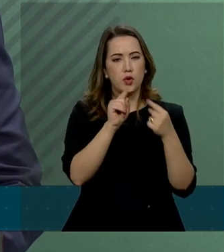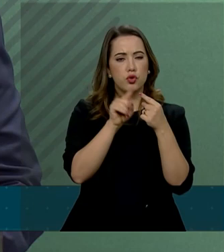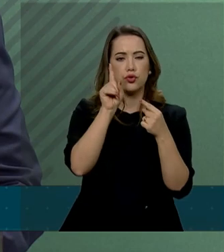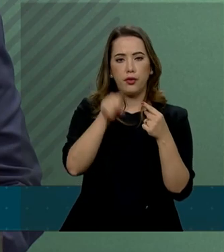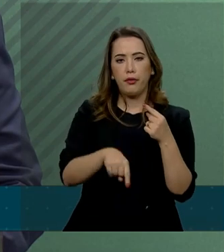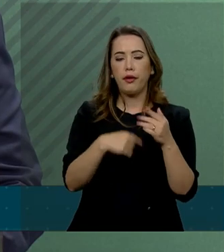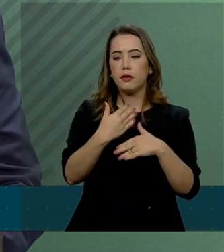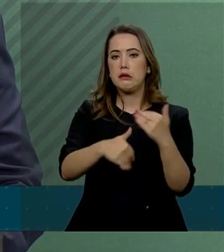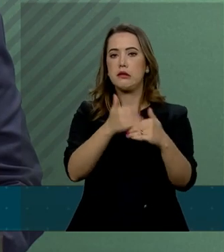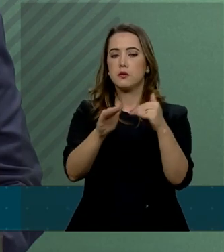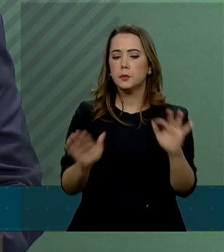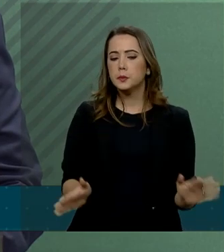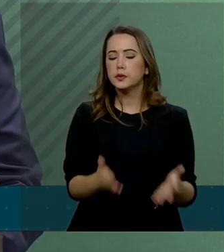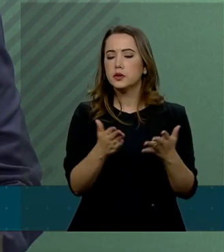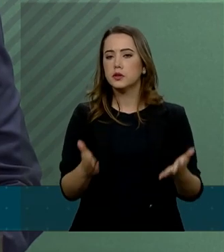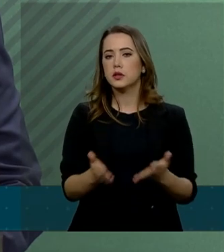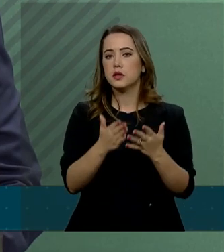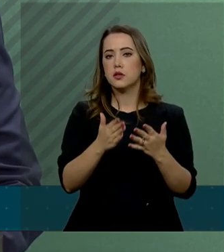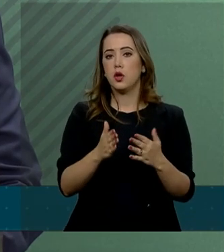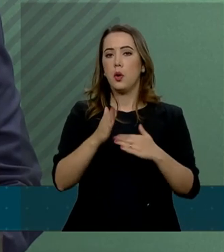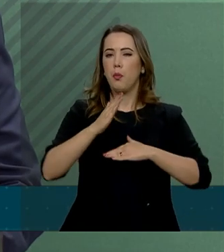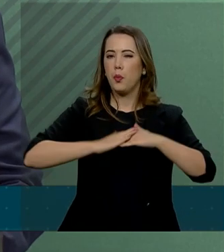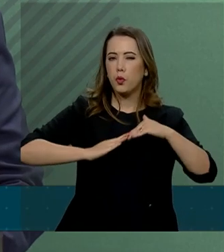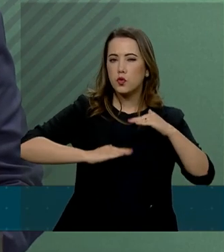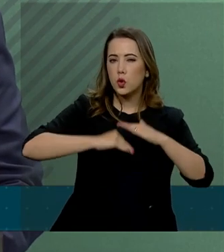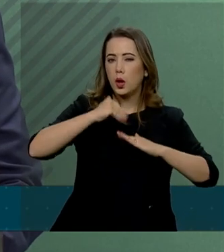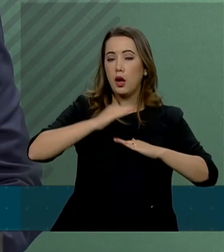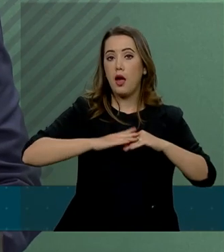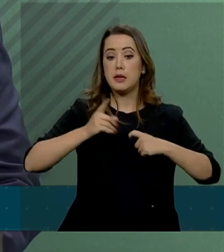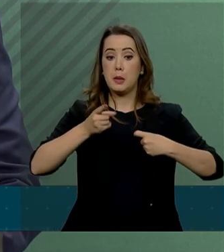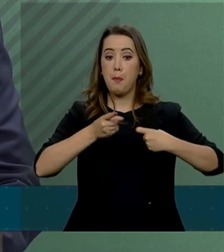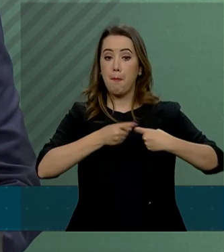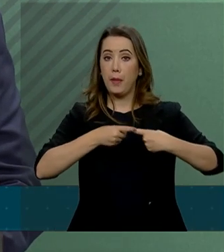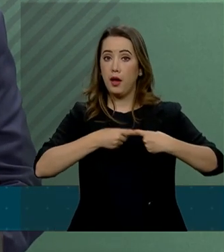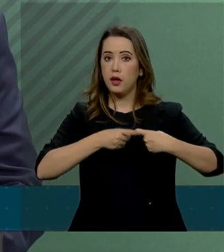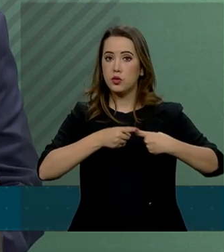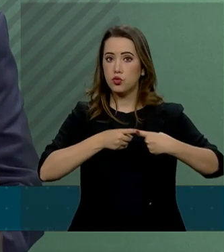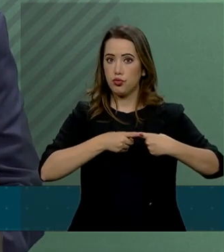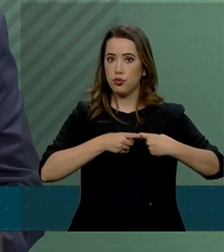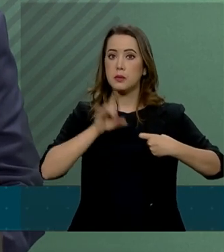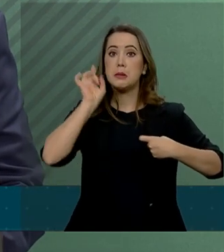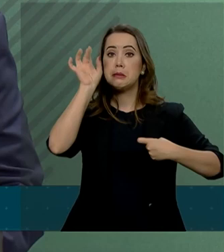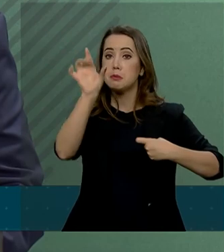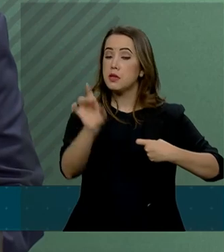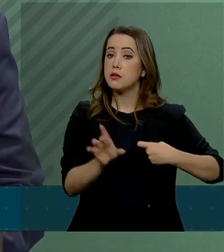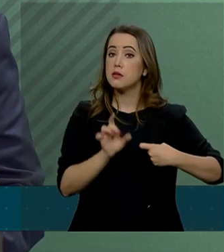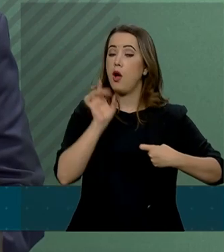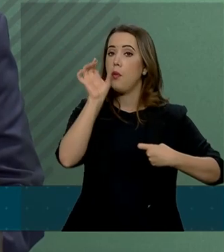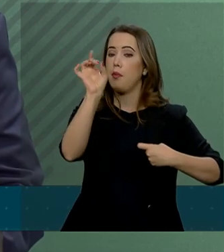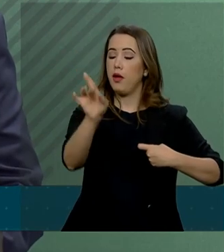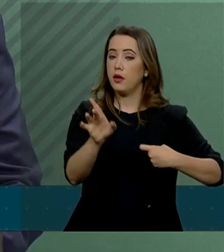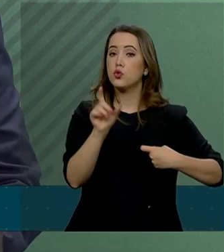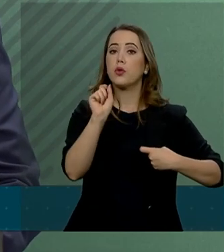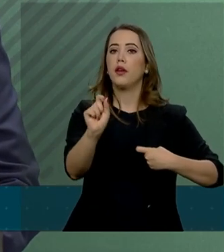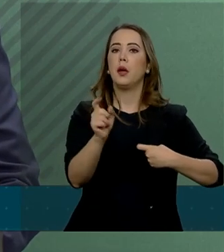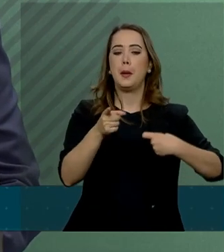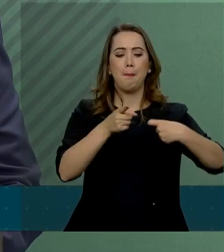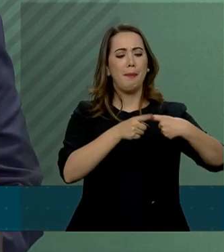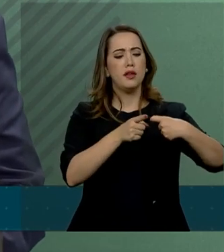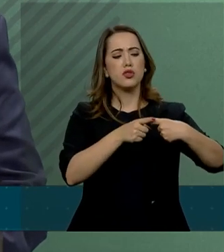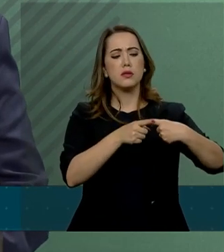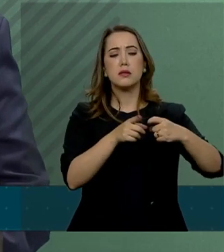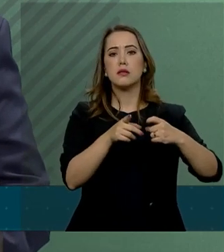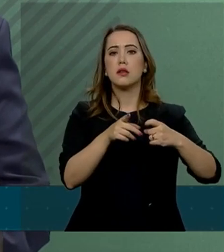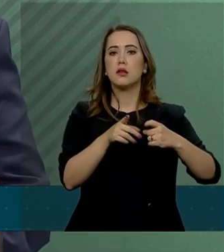identificá a formação de profissionais médicos especialistas em medicina de família